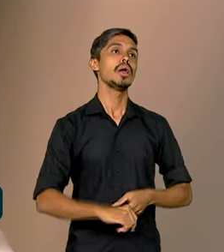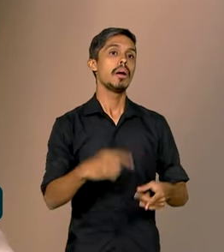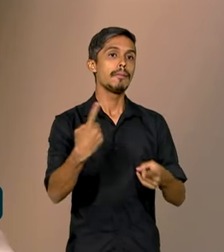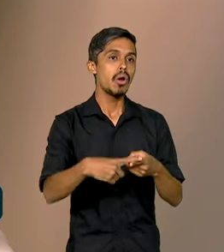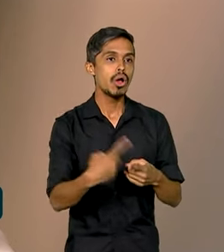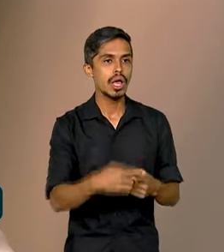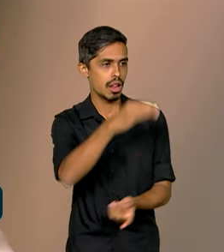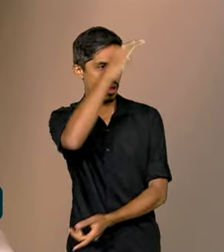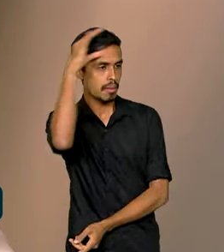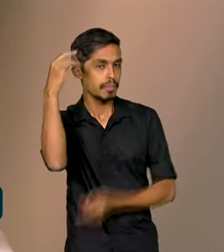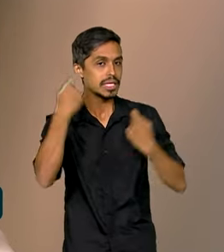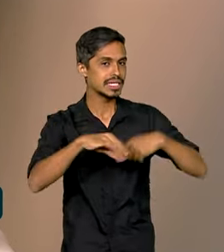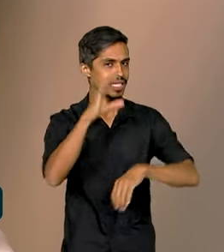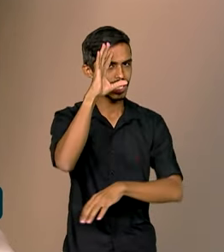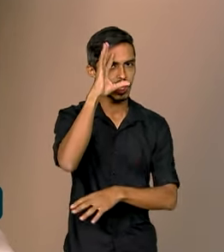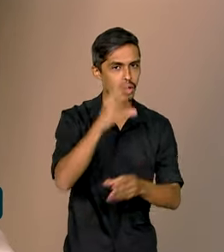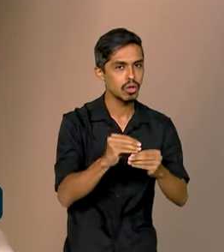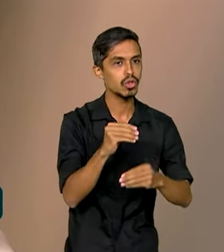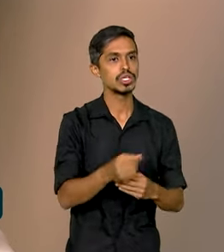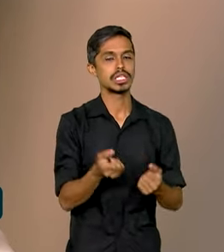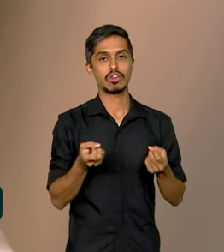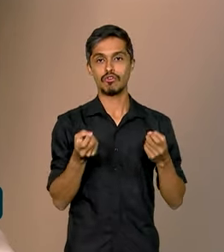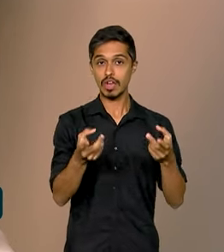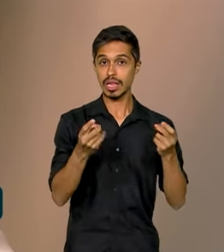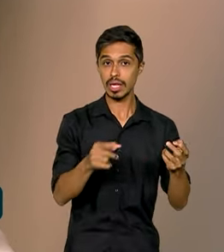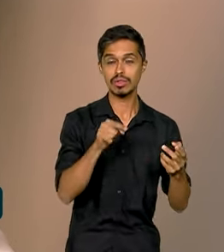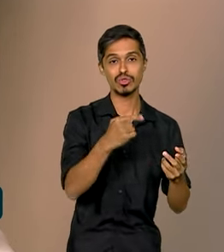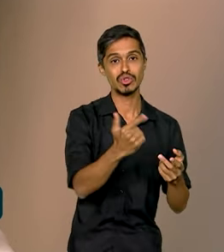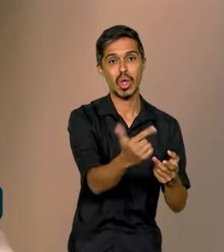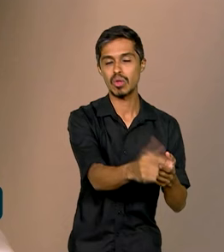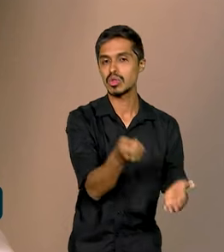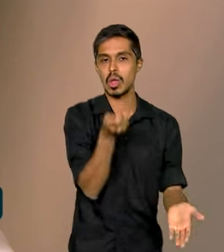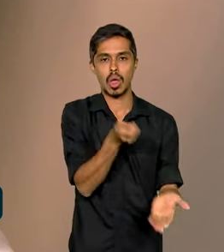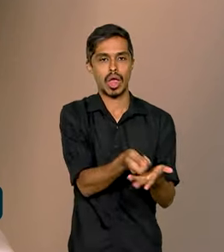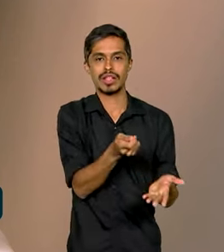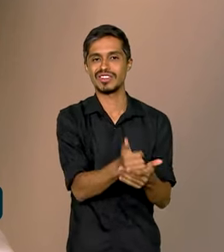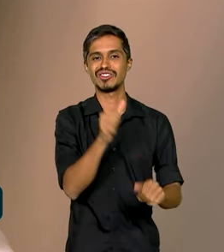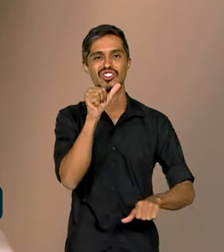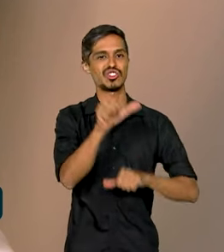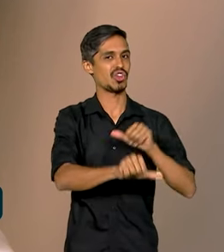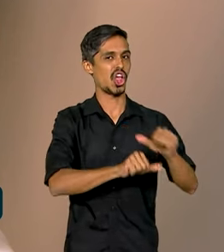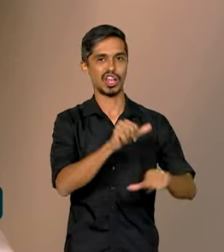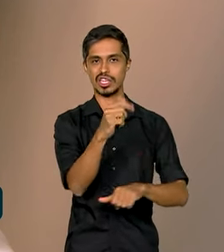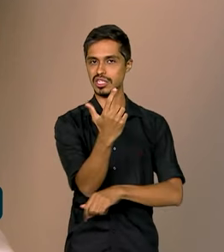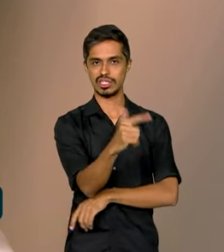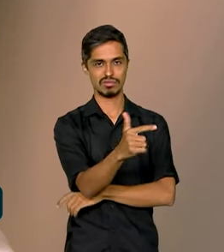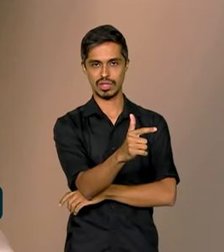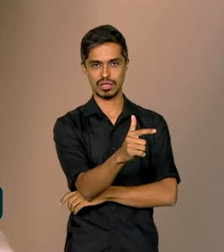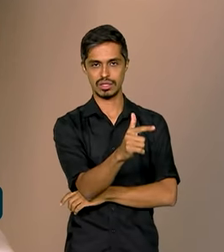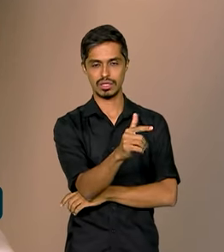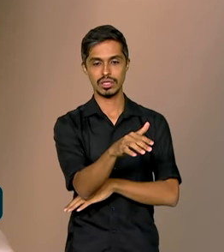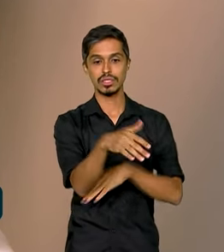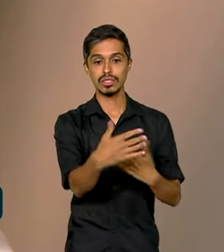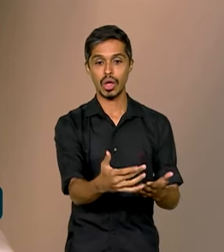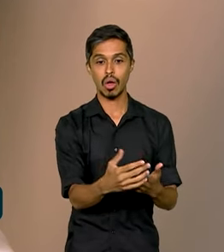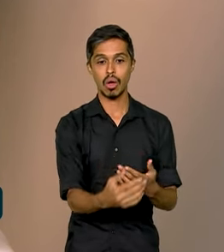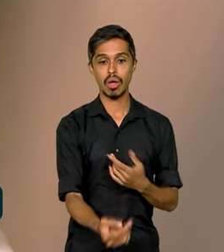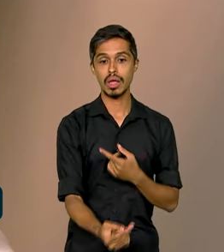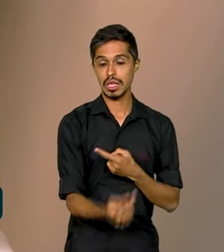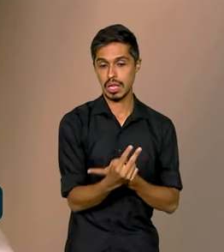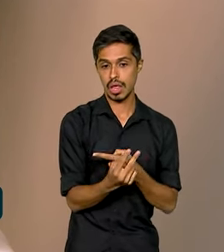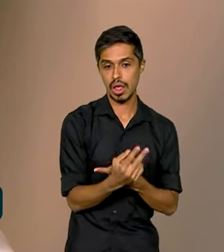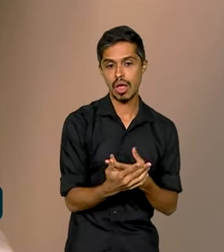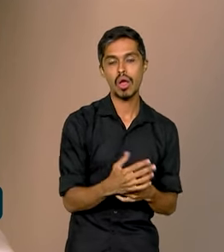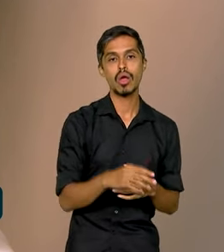consumidor precisa entender que o fornecedor não tem a obrigação de troca tá então o fez consumidor não